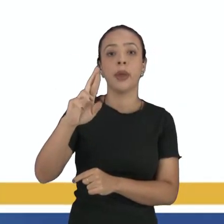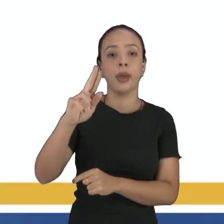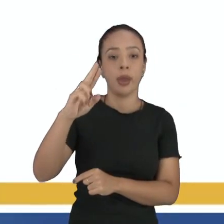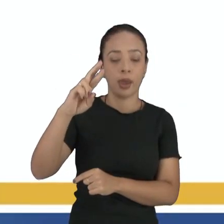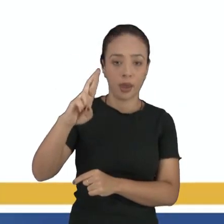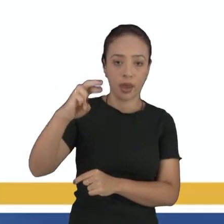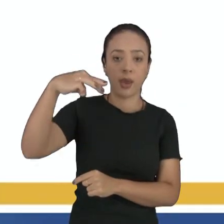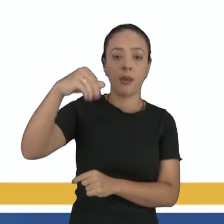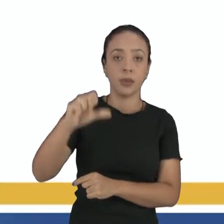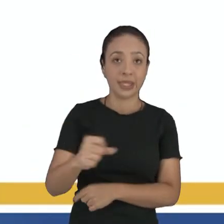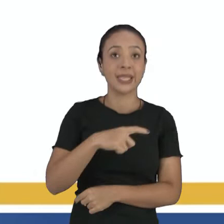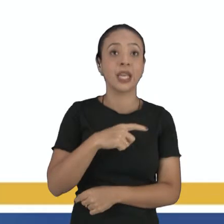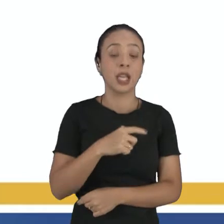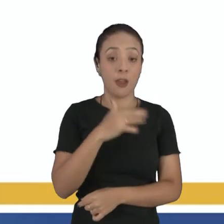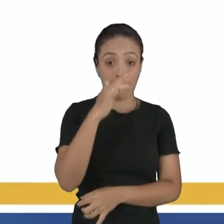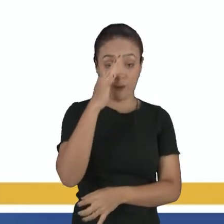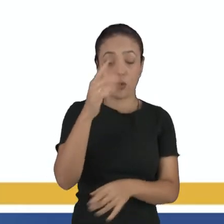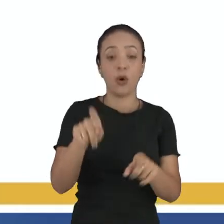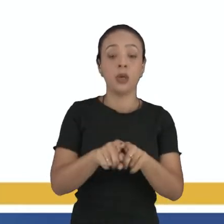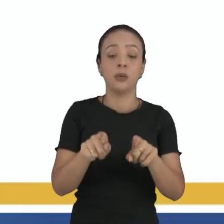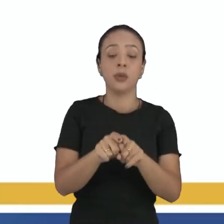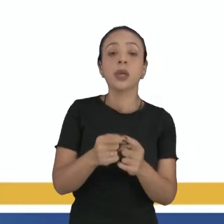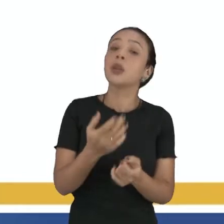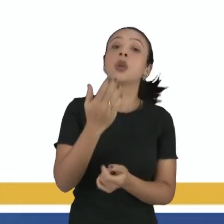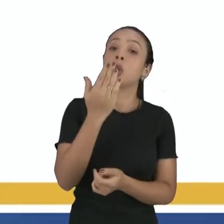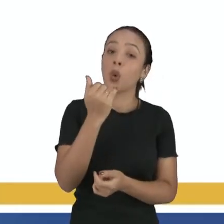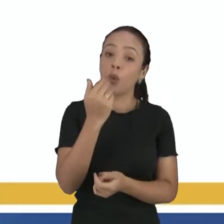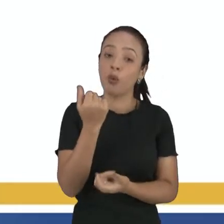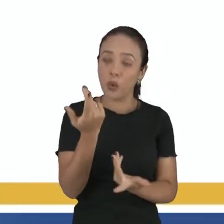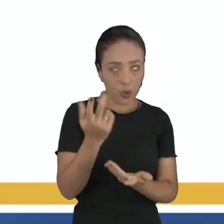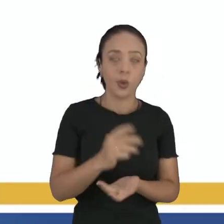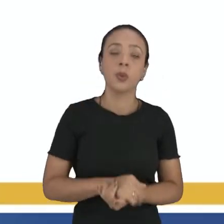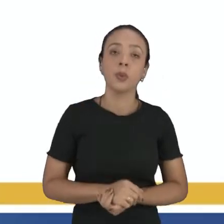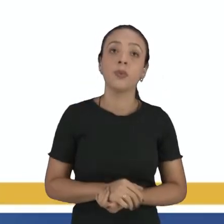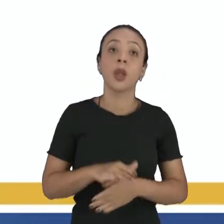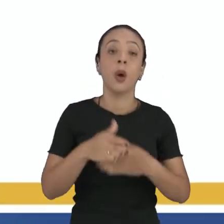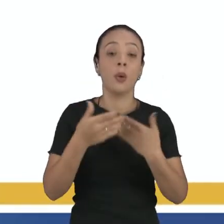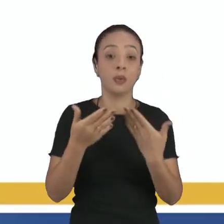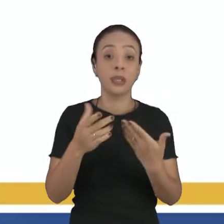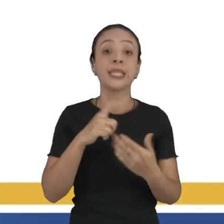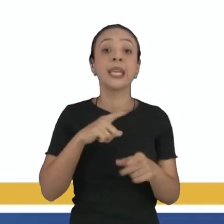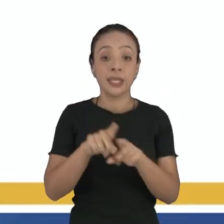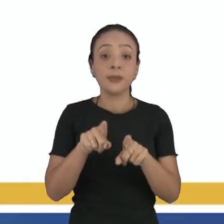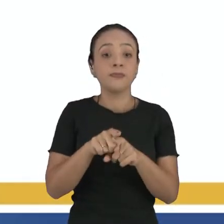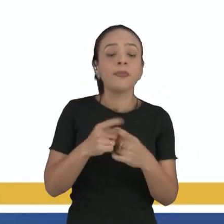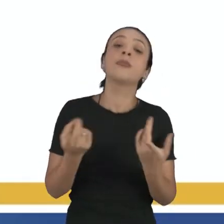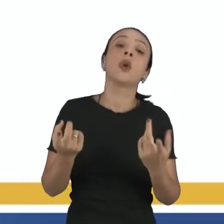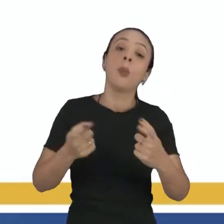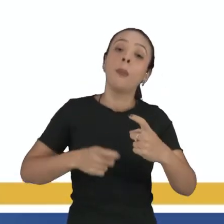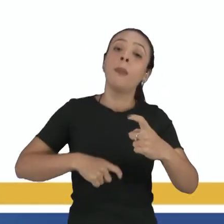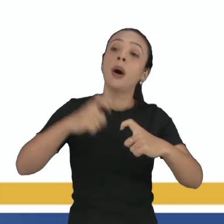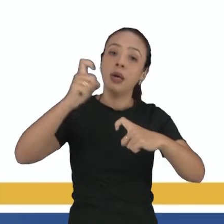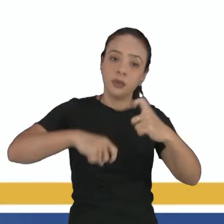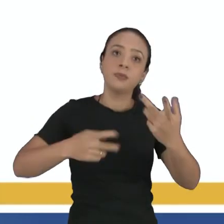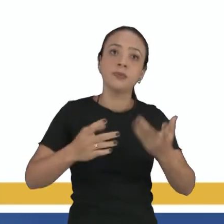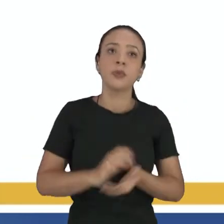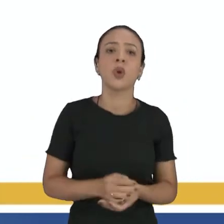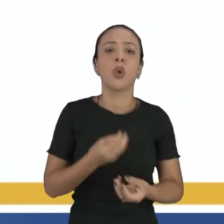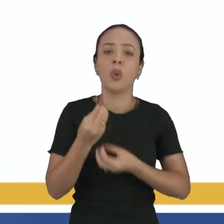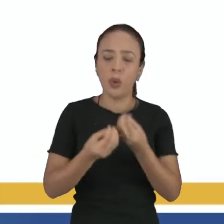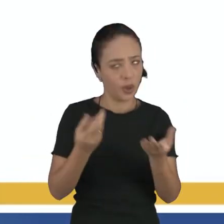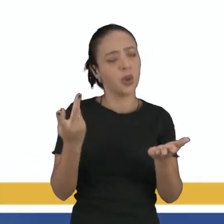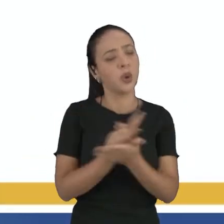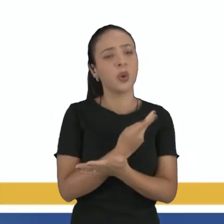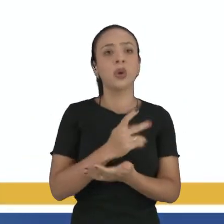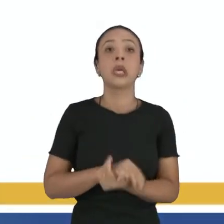grupo de plantas com maior sucesso evolutivo. Então as angiospermas, elas fazem reprodução sexuada. Você tem ali, né,